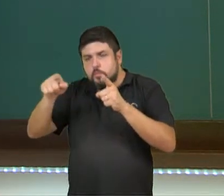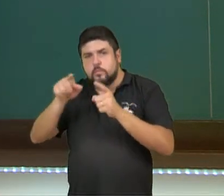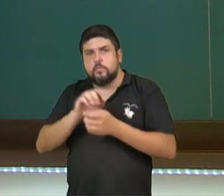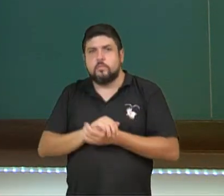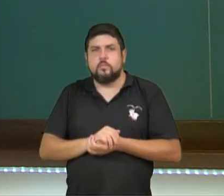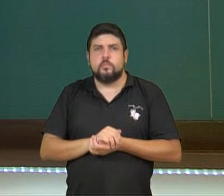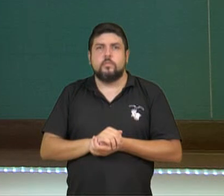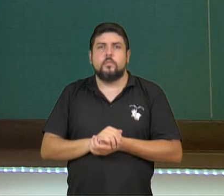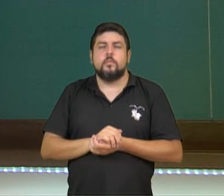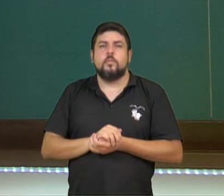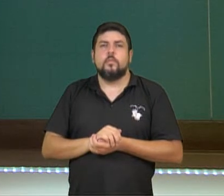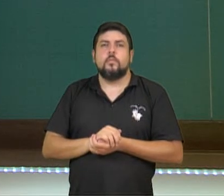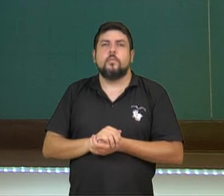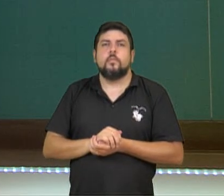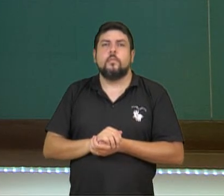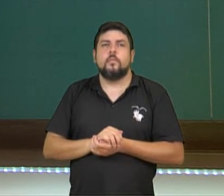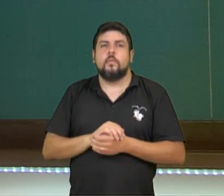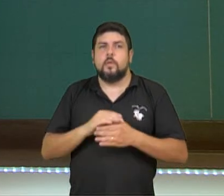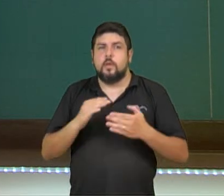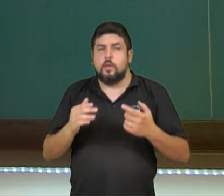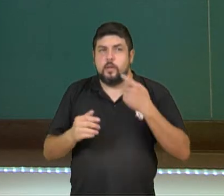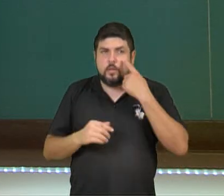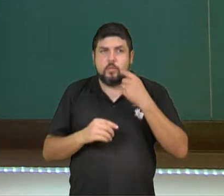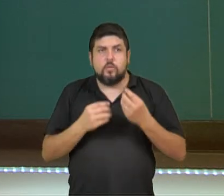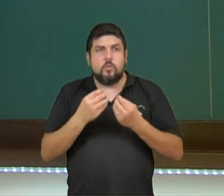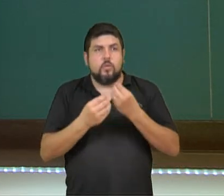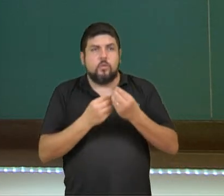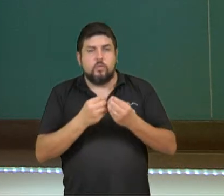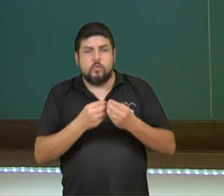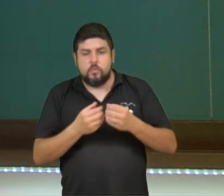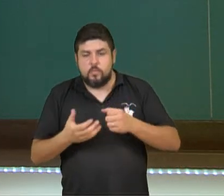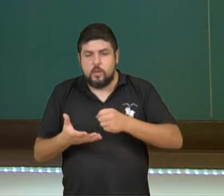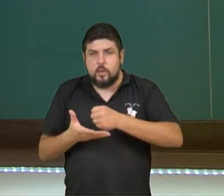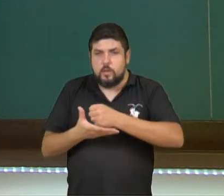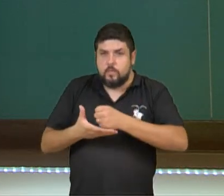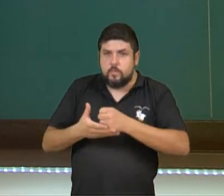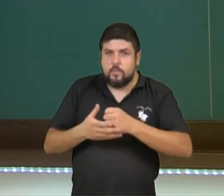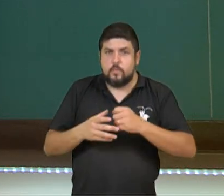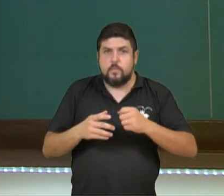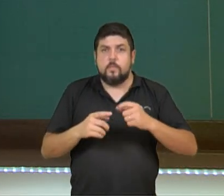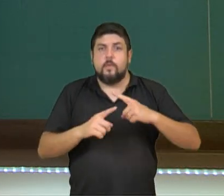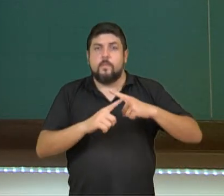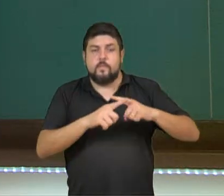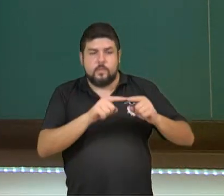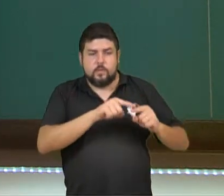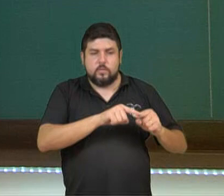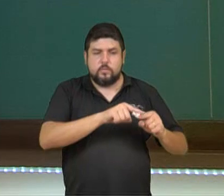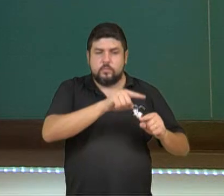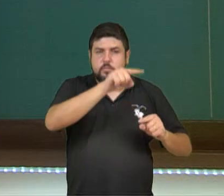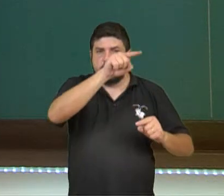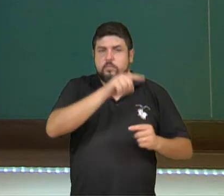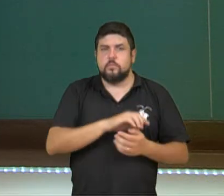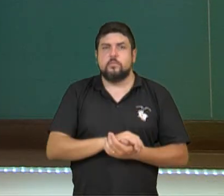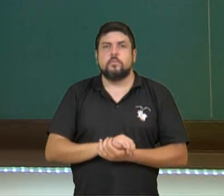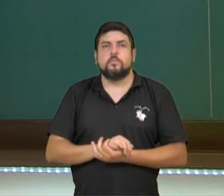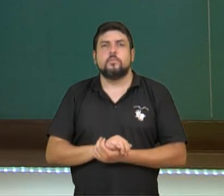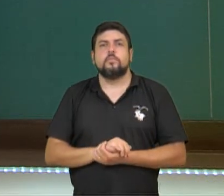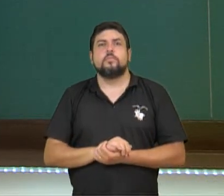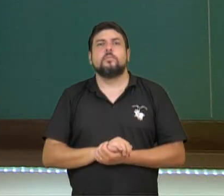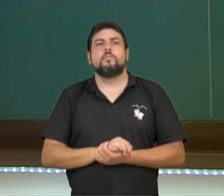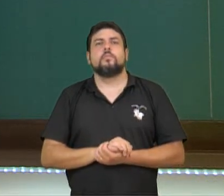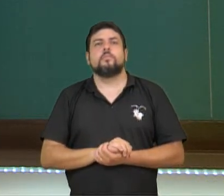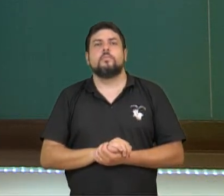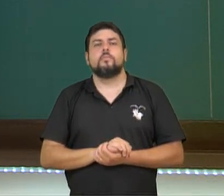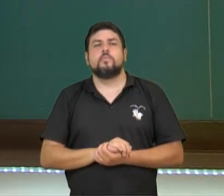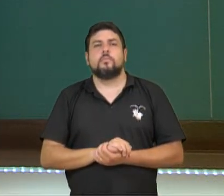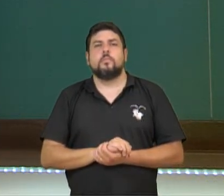inteira, ó. Um lado, base, vezes a altura. Ou a largura ali da casa, né? Vezes o comprimento.